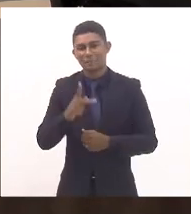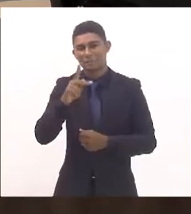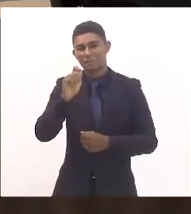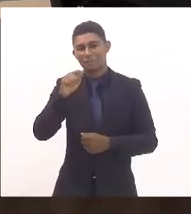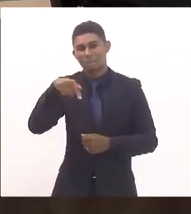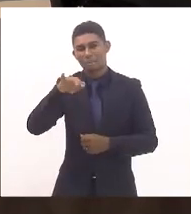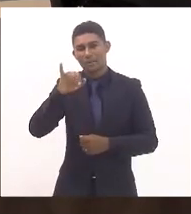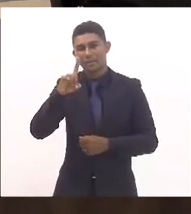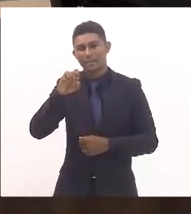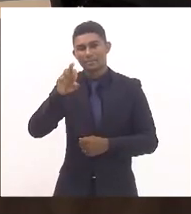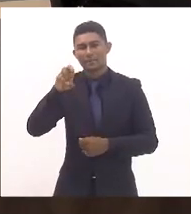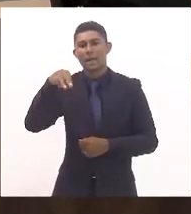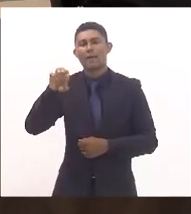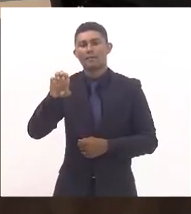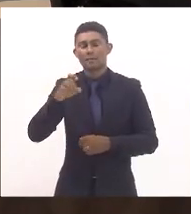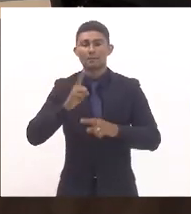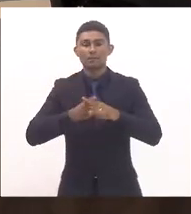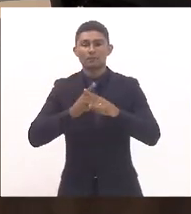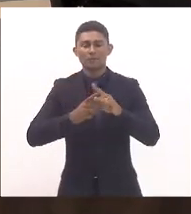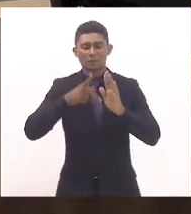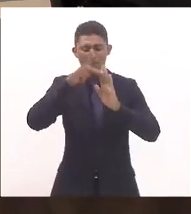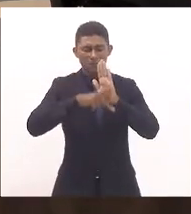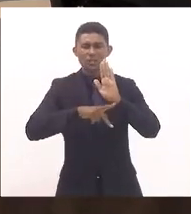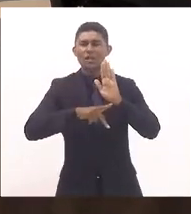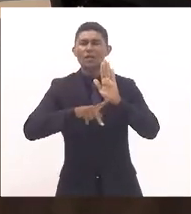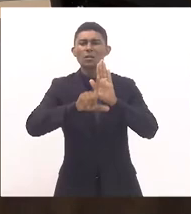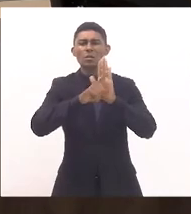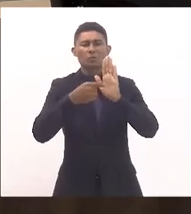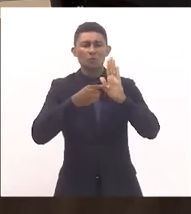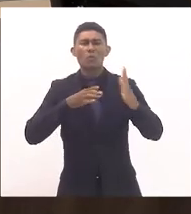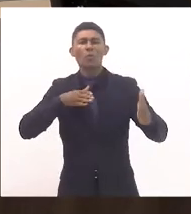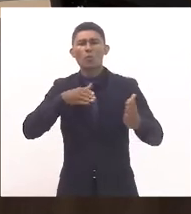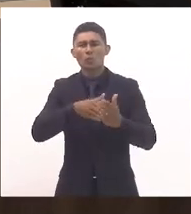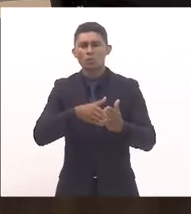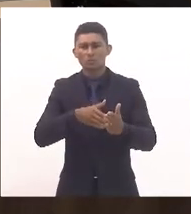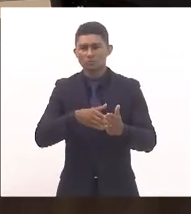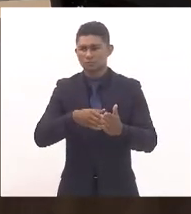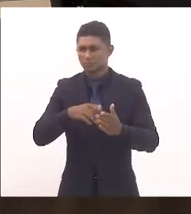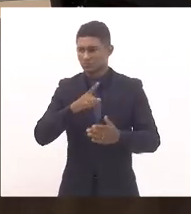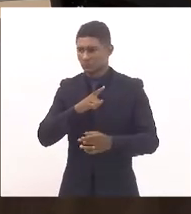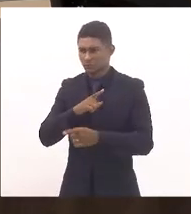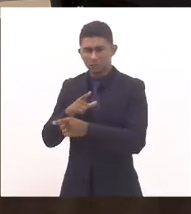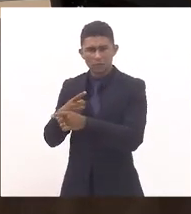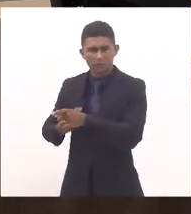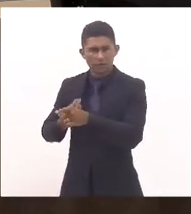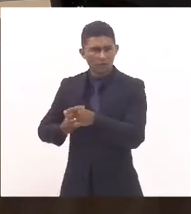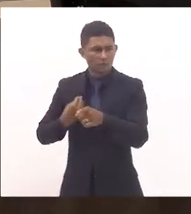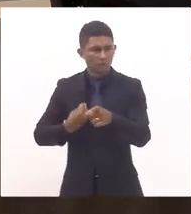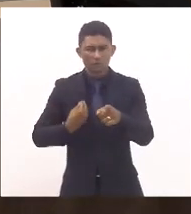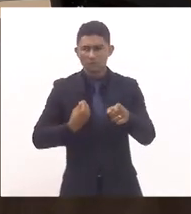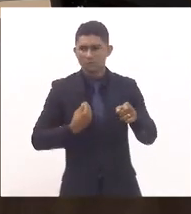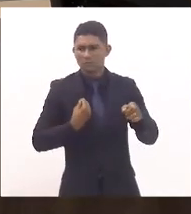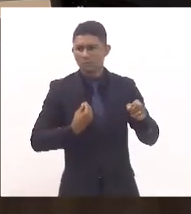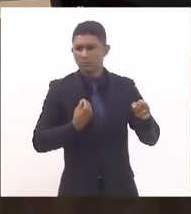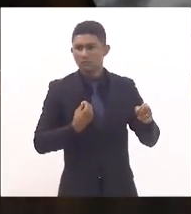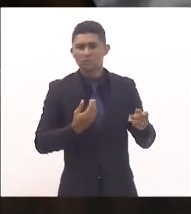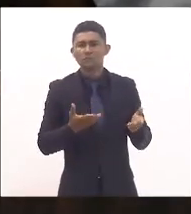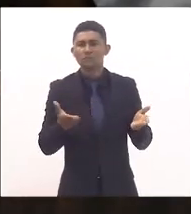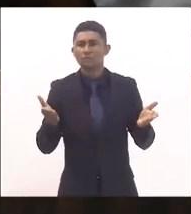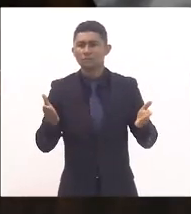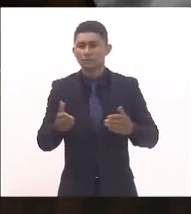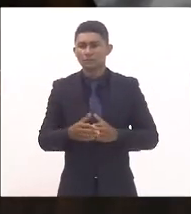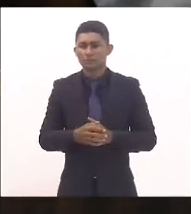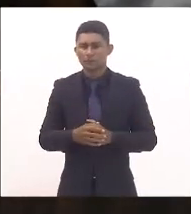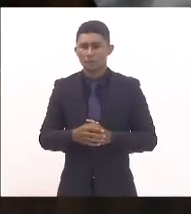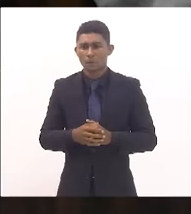Porque o projeto é o último projeto de pauta. Há quórum para deliberar, senhor presidente? Pedi